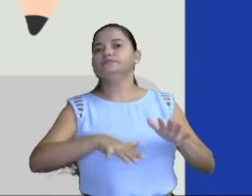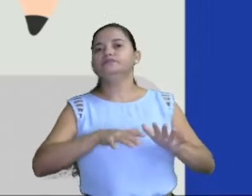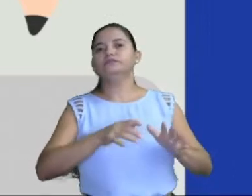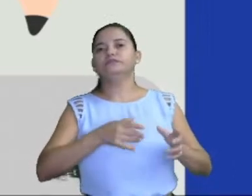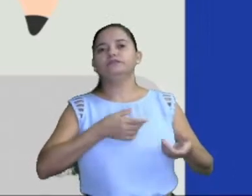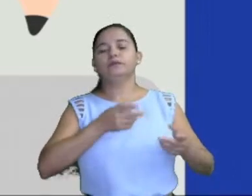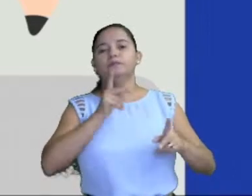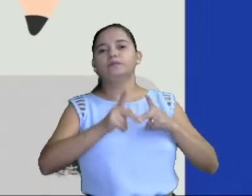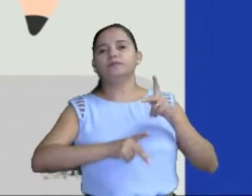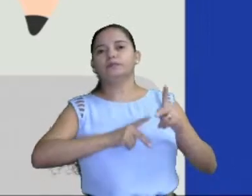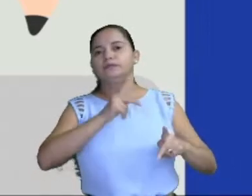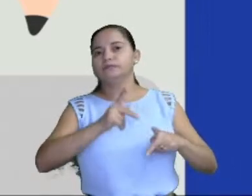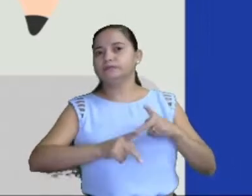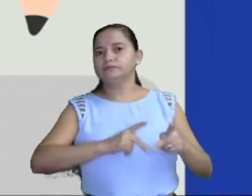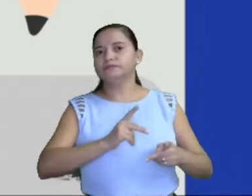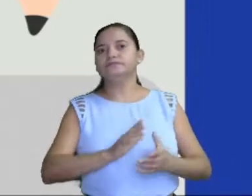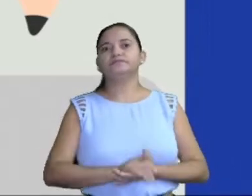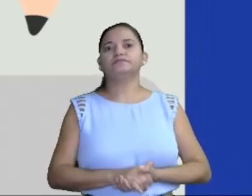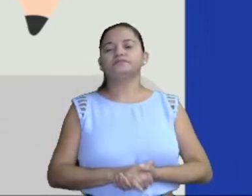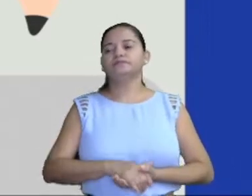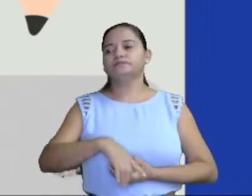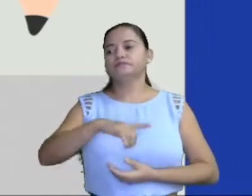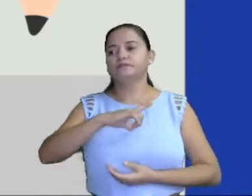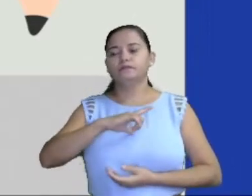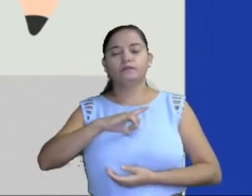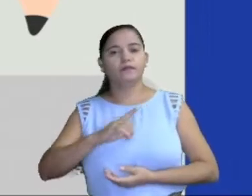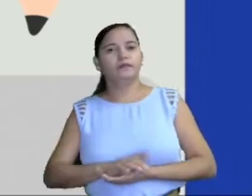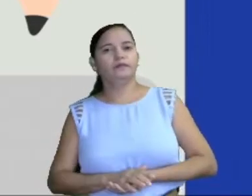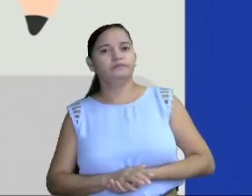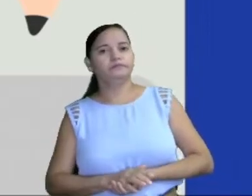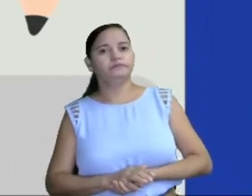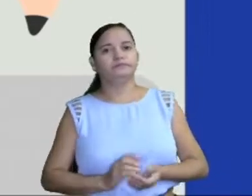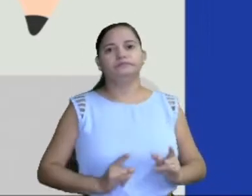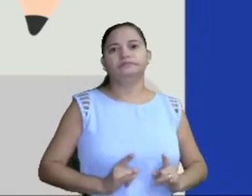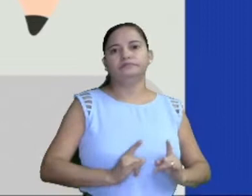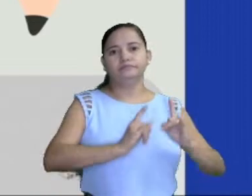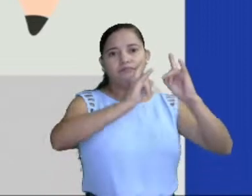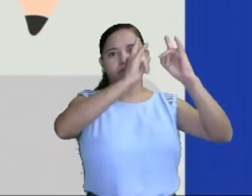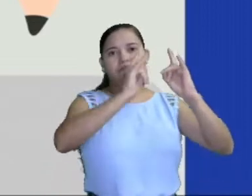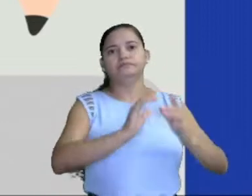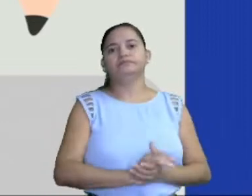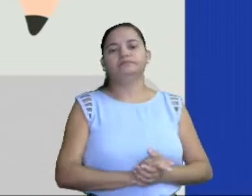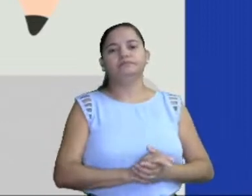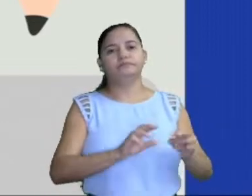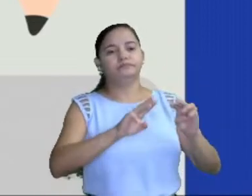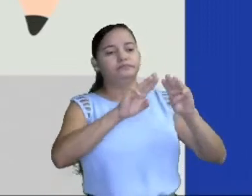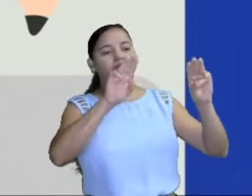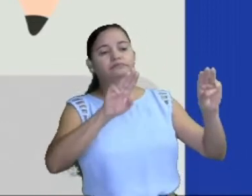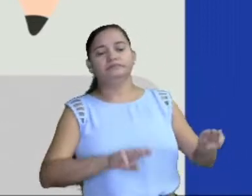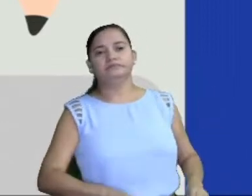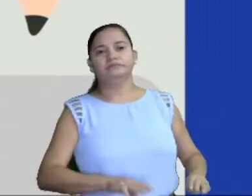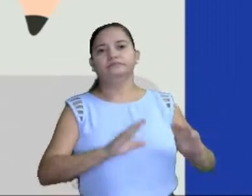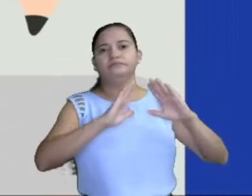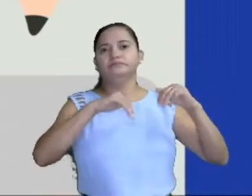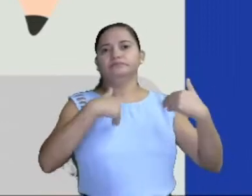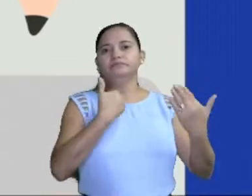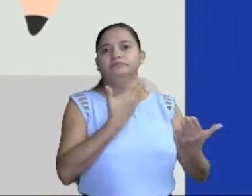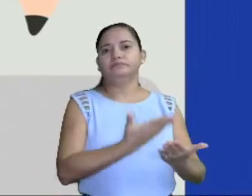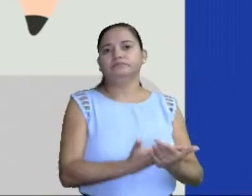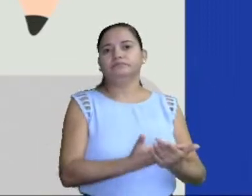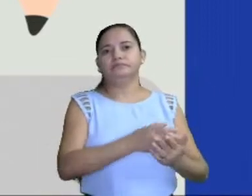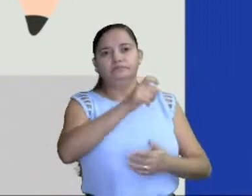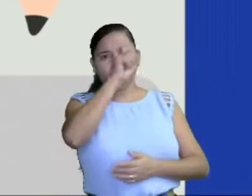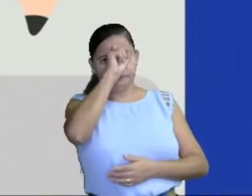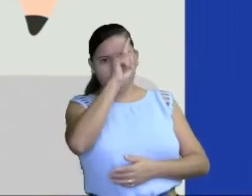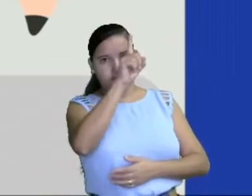população. Temos como exemplos edifícios públicos, museus, escolas públicas,